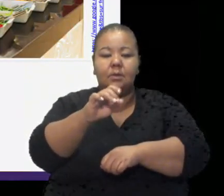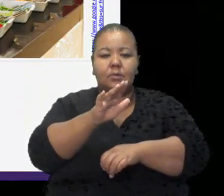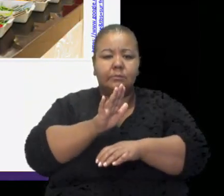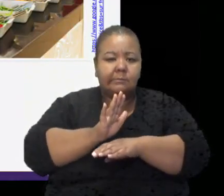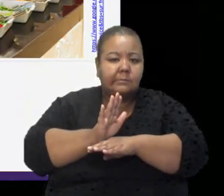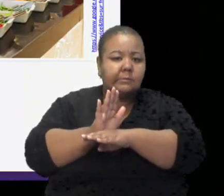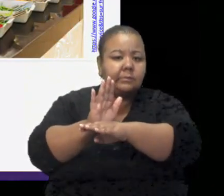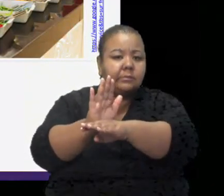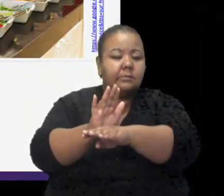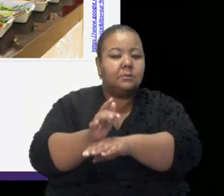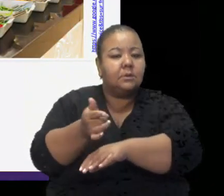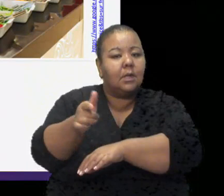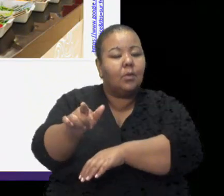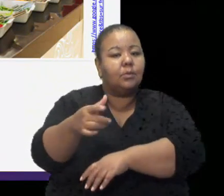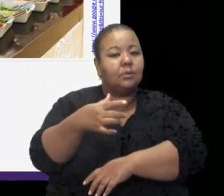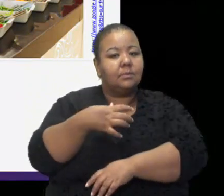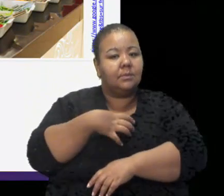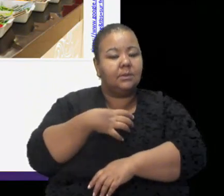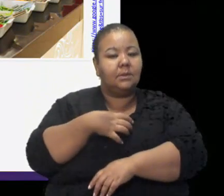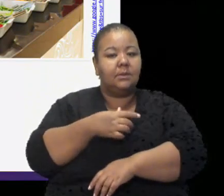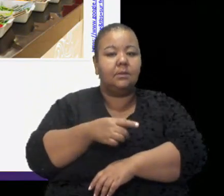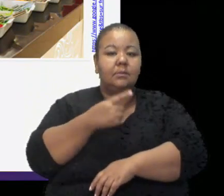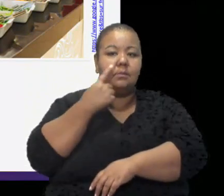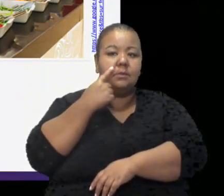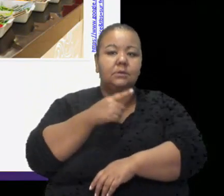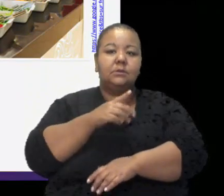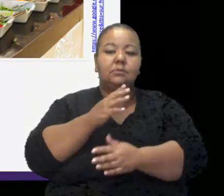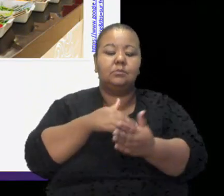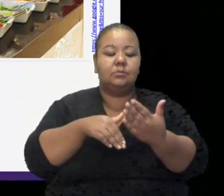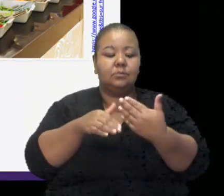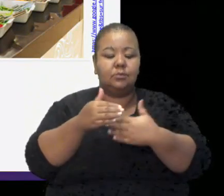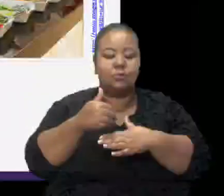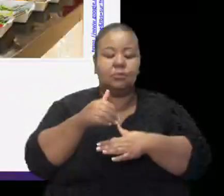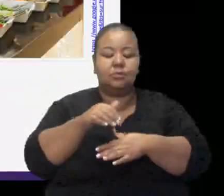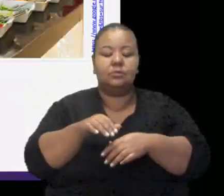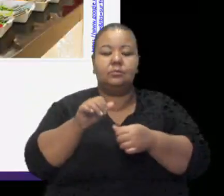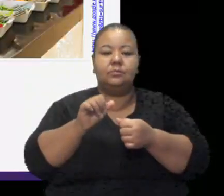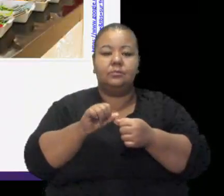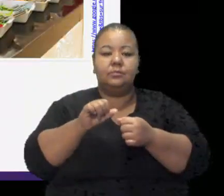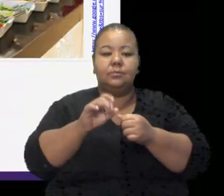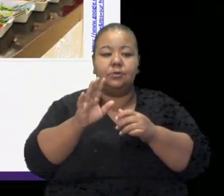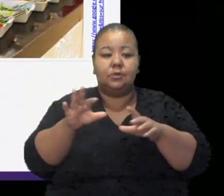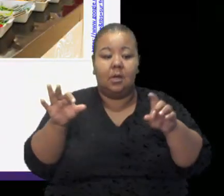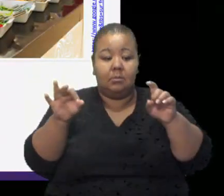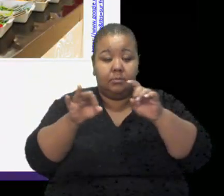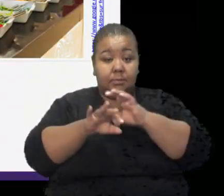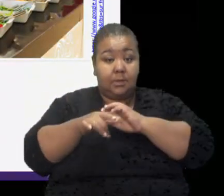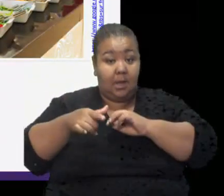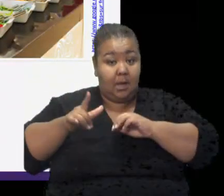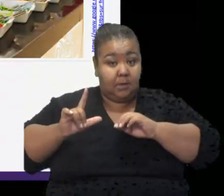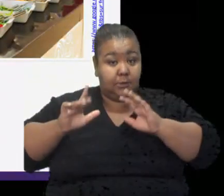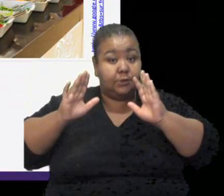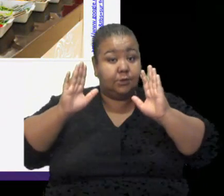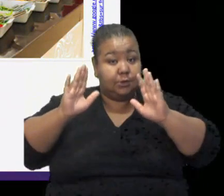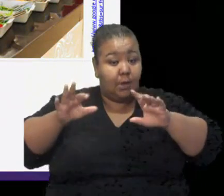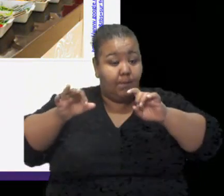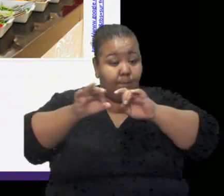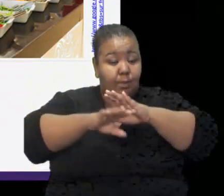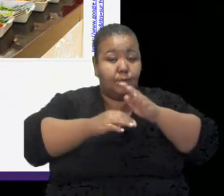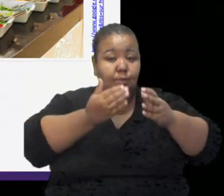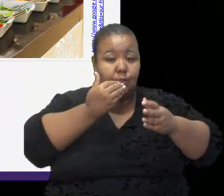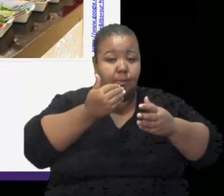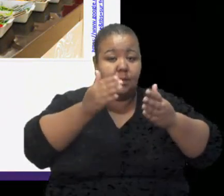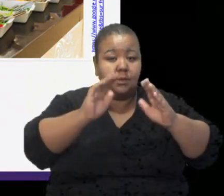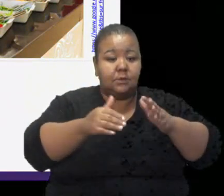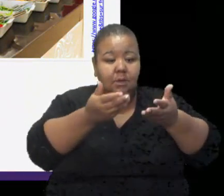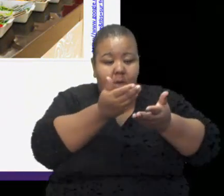eu já começo a pensar de uma outra maneira. Então, tem toda uma execução da operação que já foi antecipada ao pedido do meu cliente,